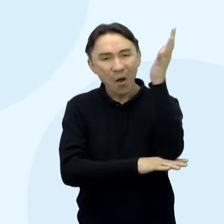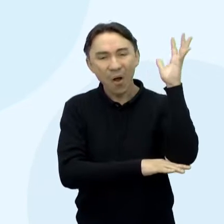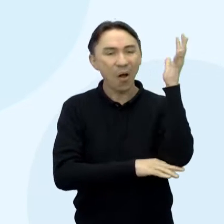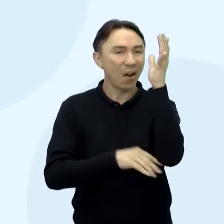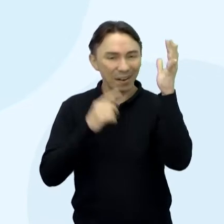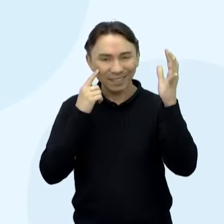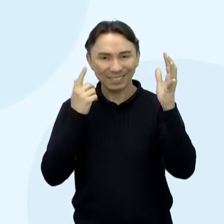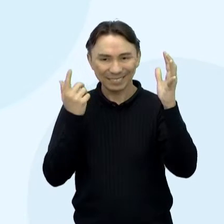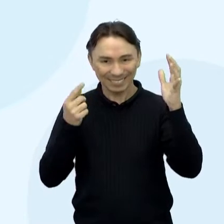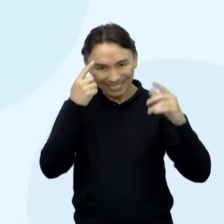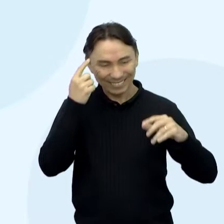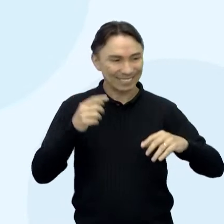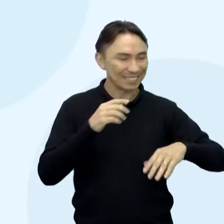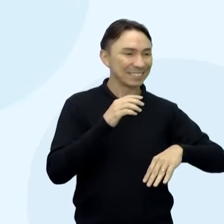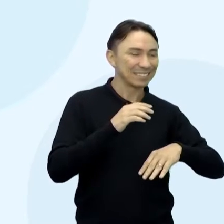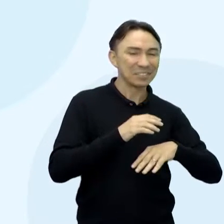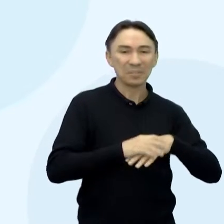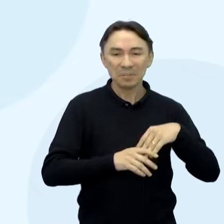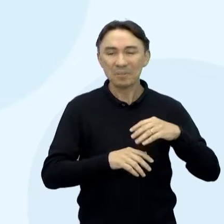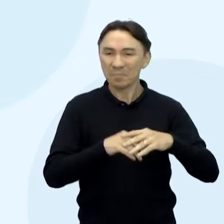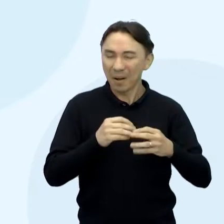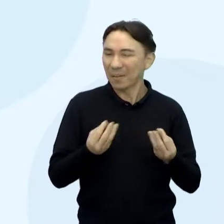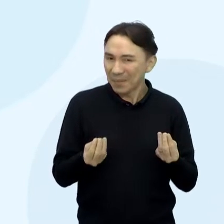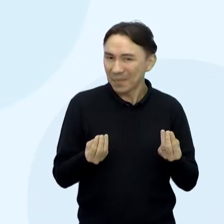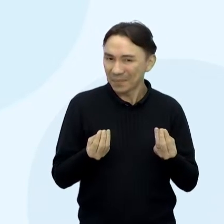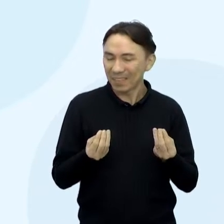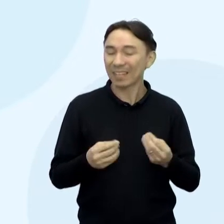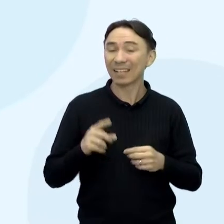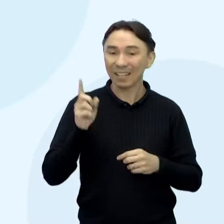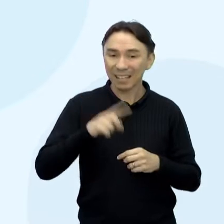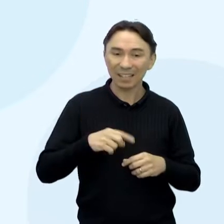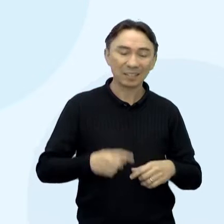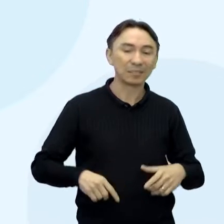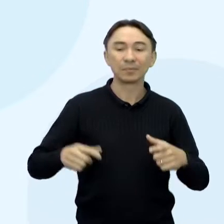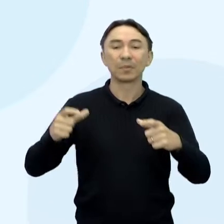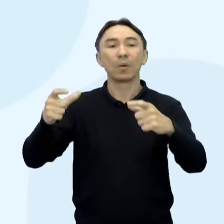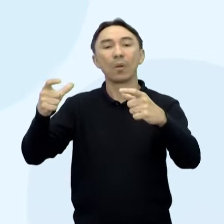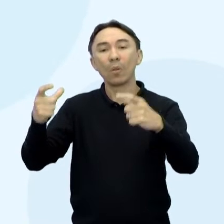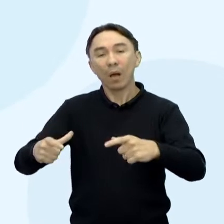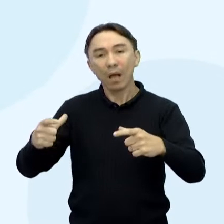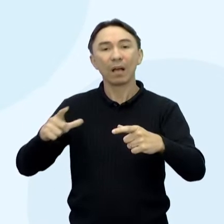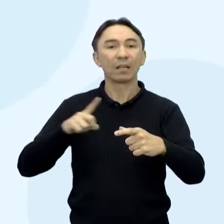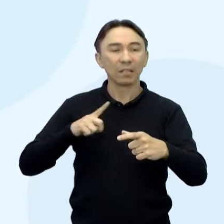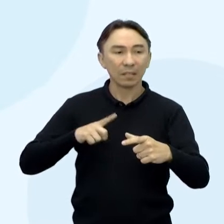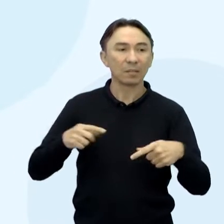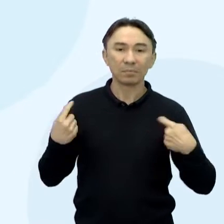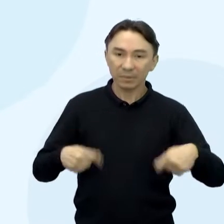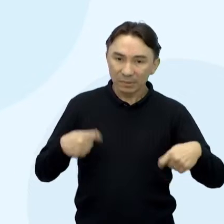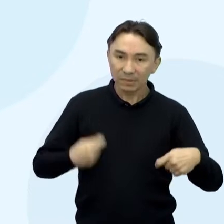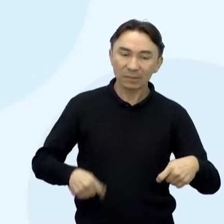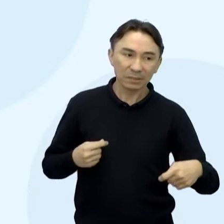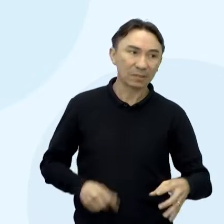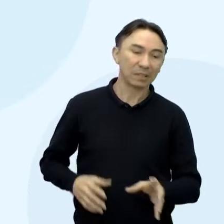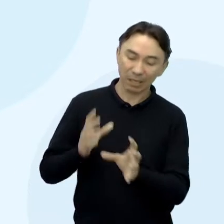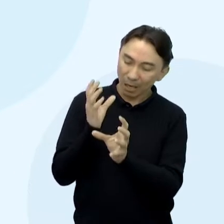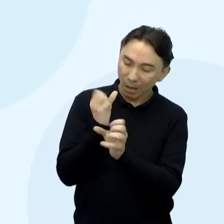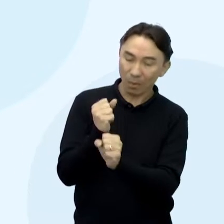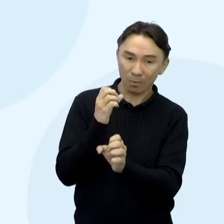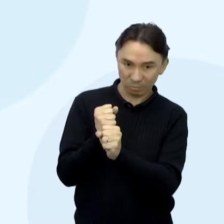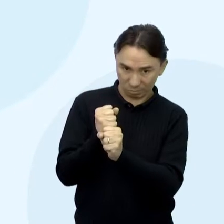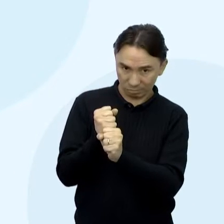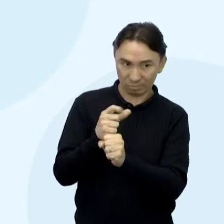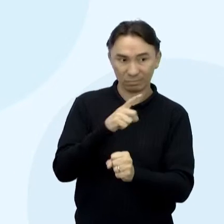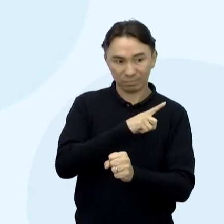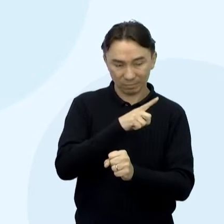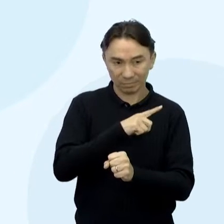basicamente o cálculo aí em área, né? Em área que é necessário para produzir todos aqueles